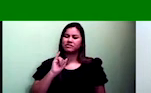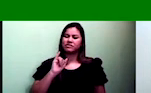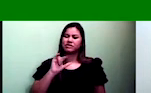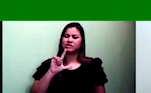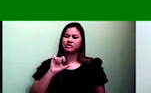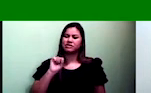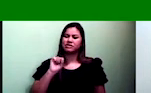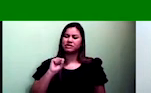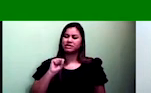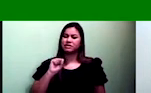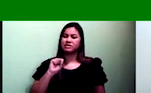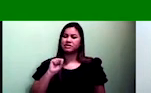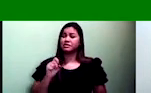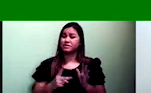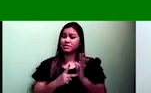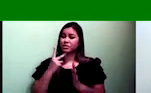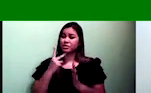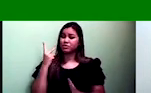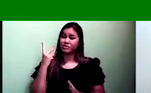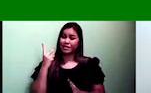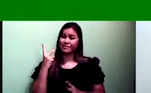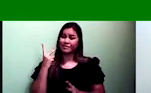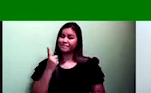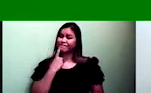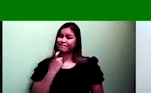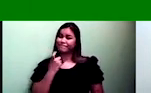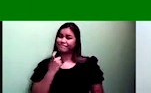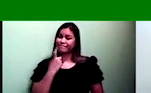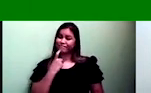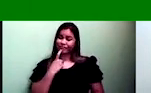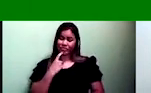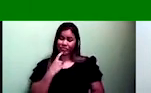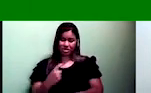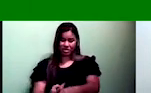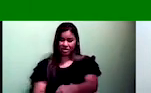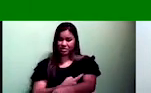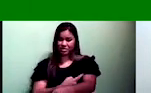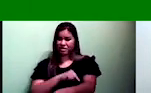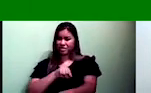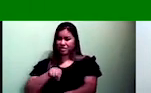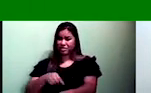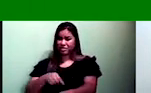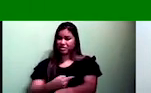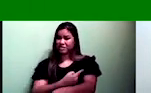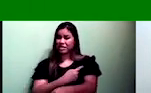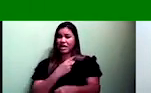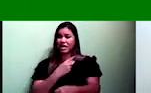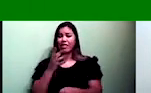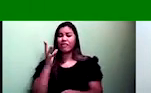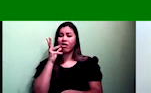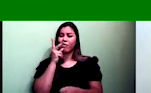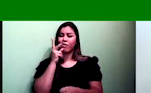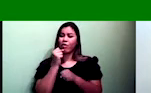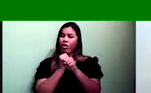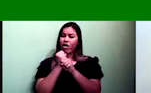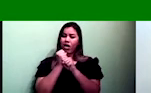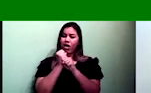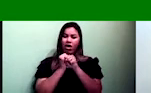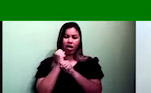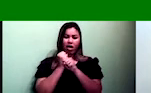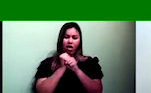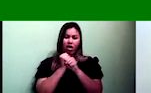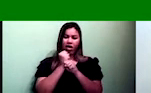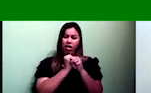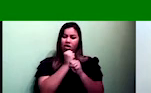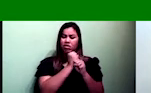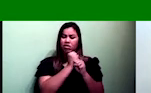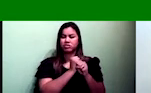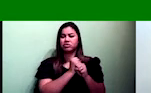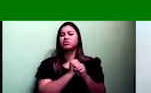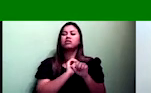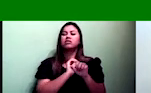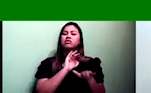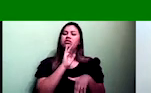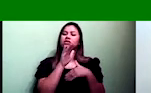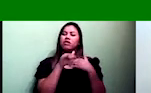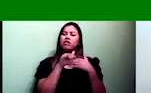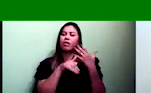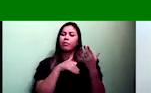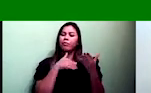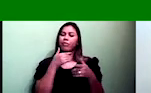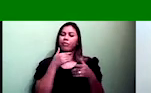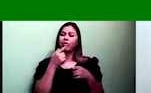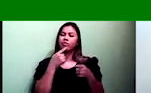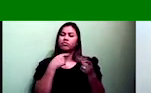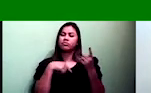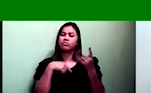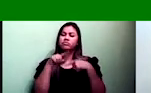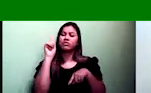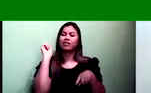no sangue. E isso pode durar anos, o desenvolvimento dessa sífilis no sangue, até evoluir para a